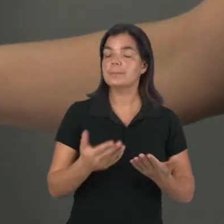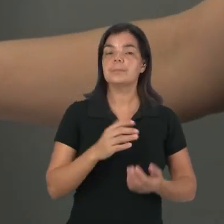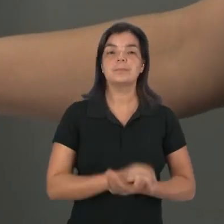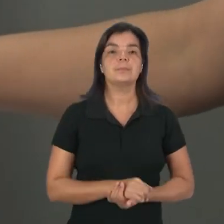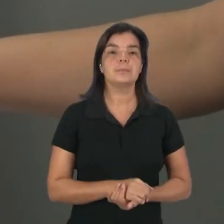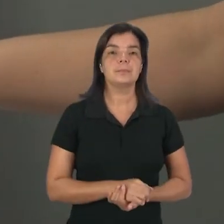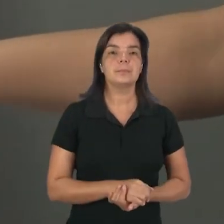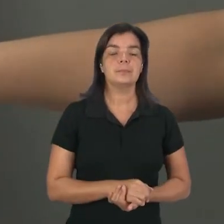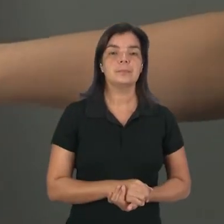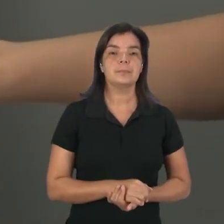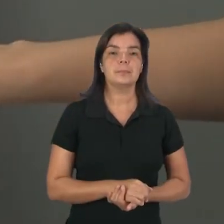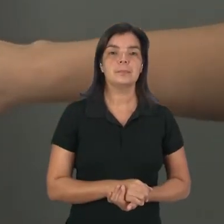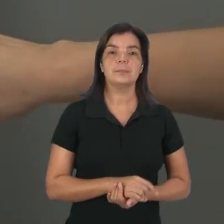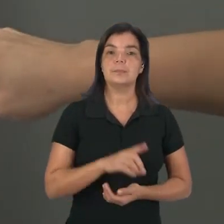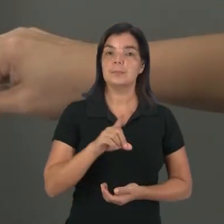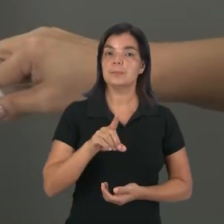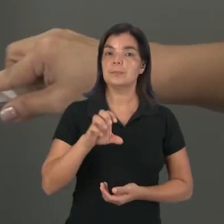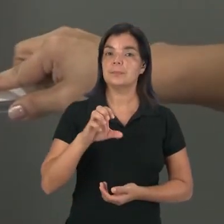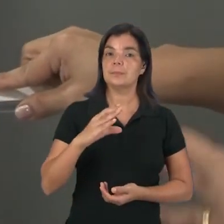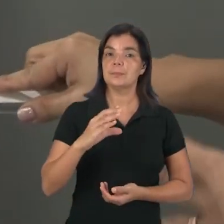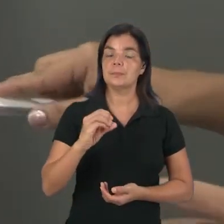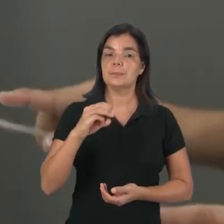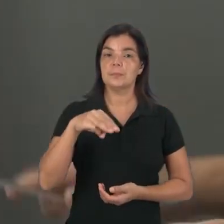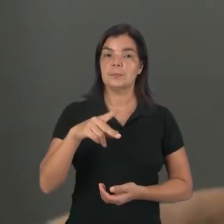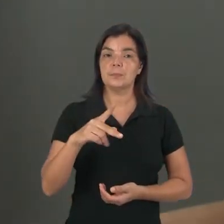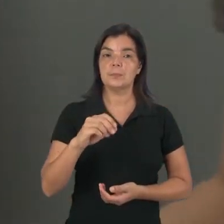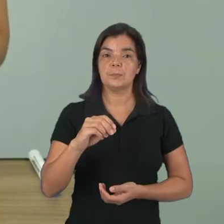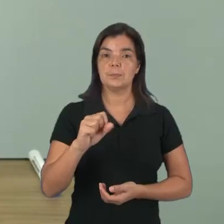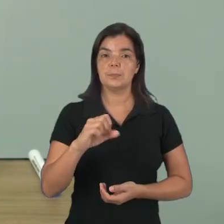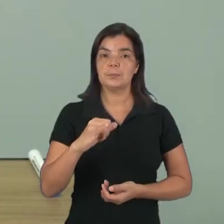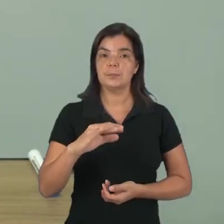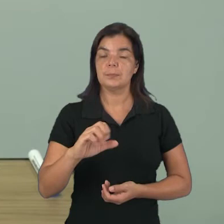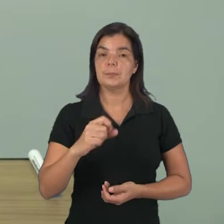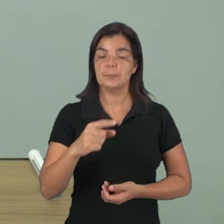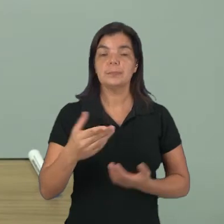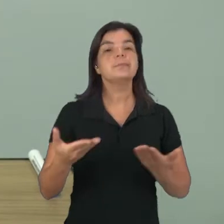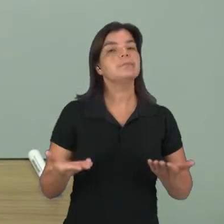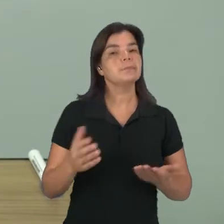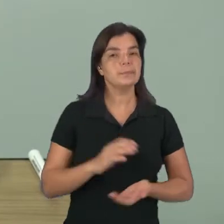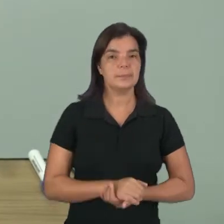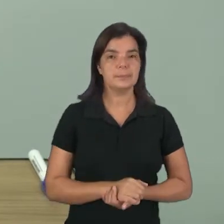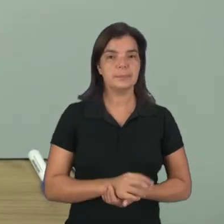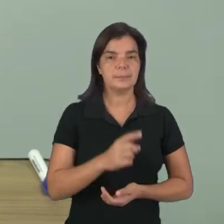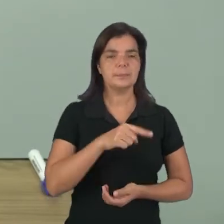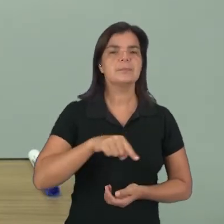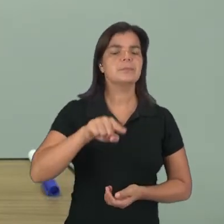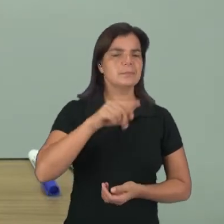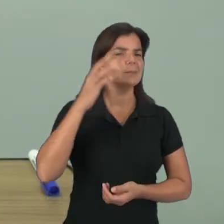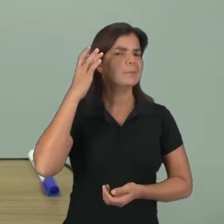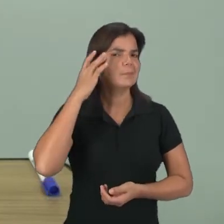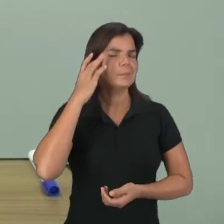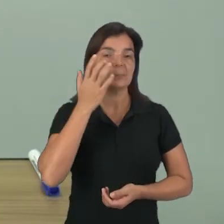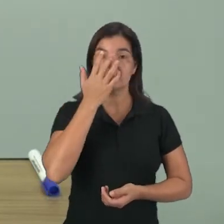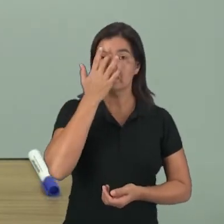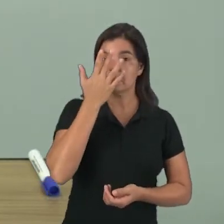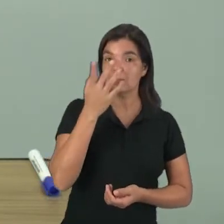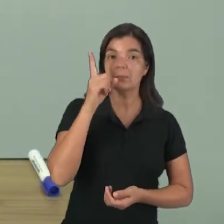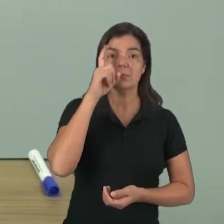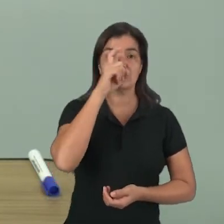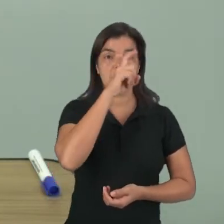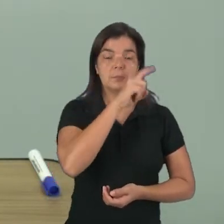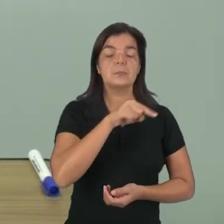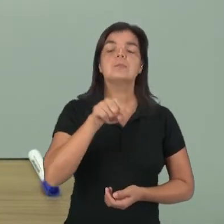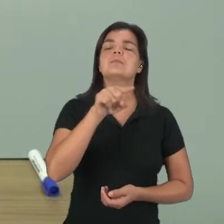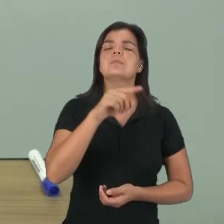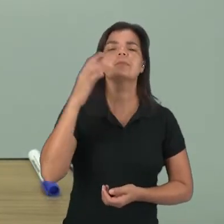está, então, a decomposição deste número. E aí, vocês acharam fácil, difícil? O que é que